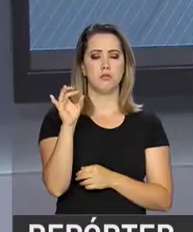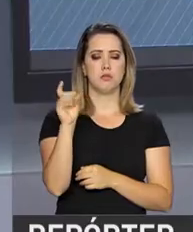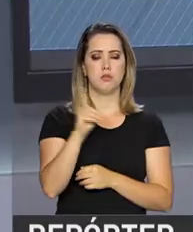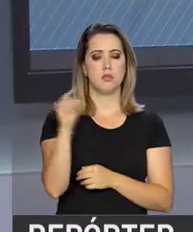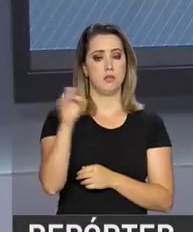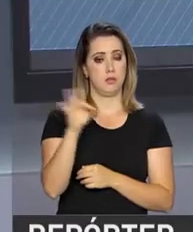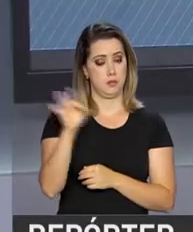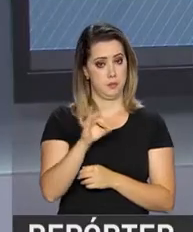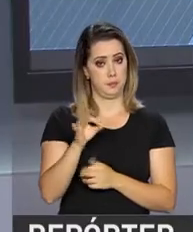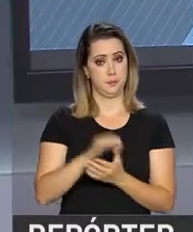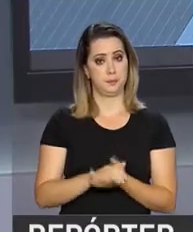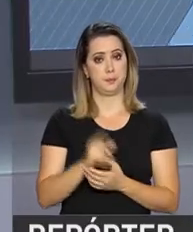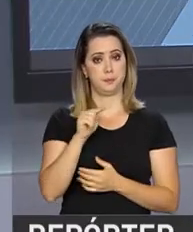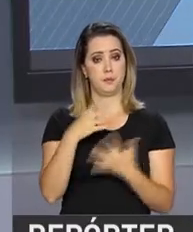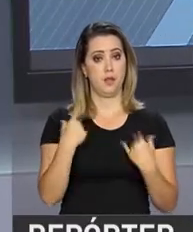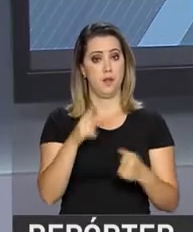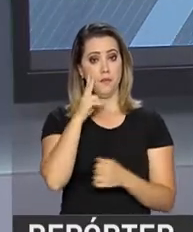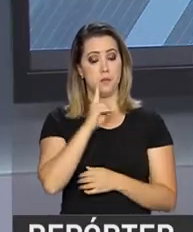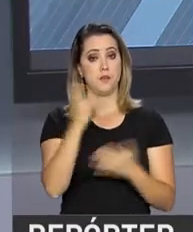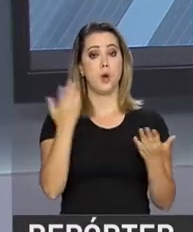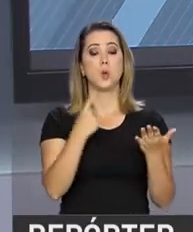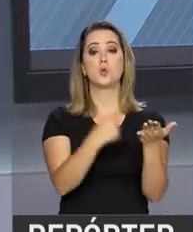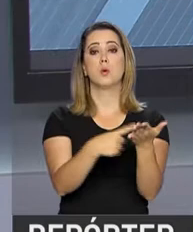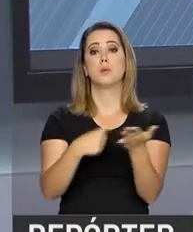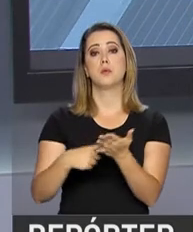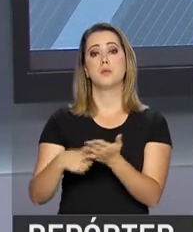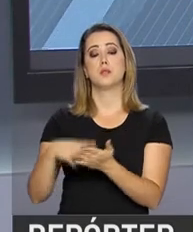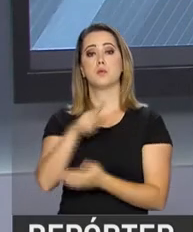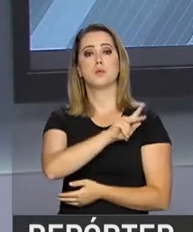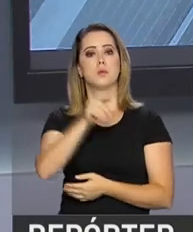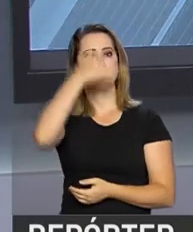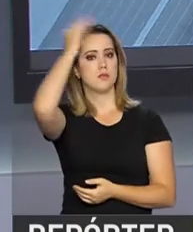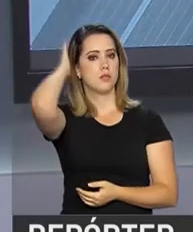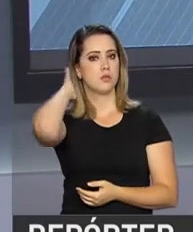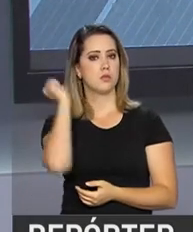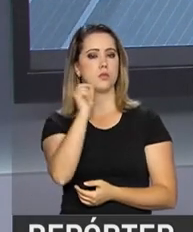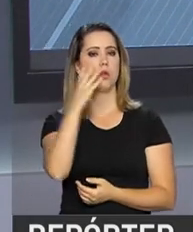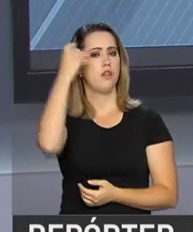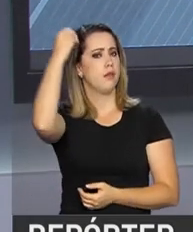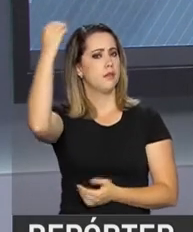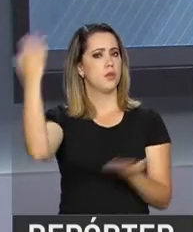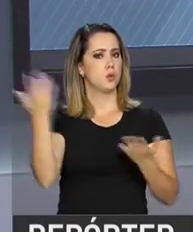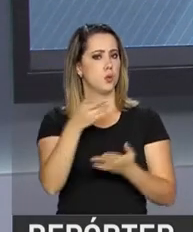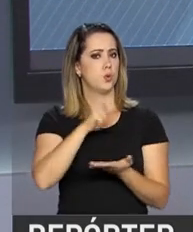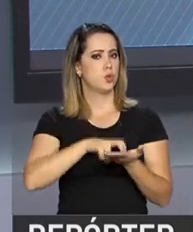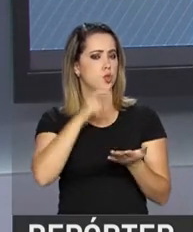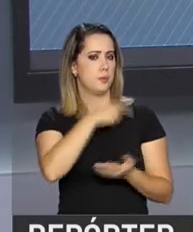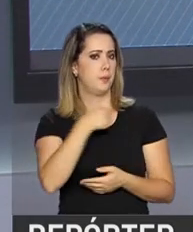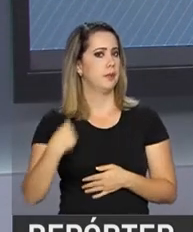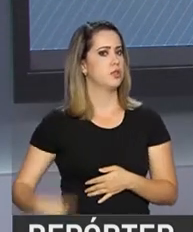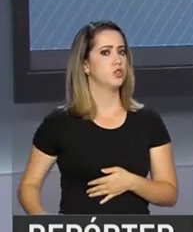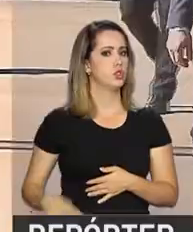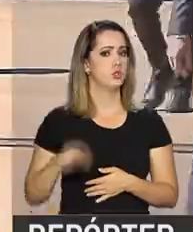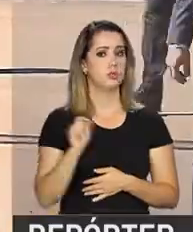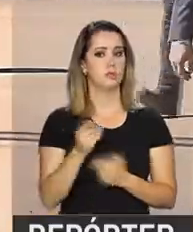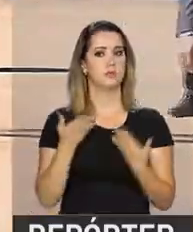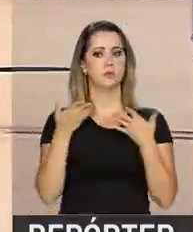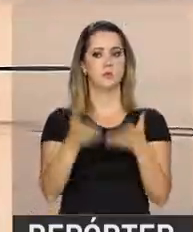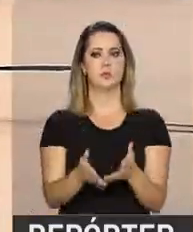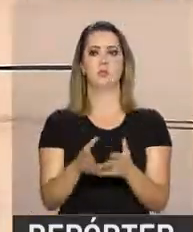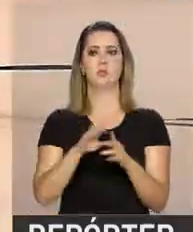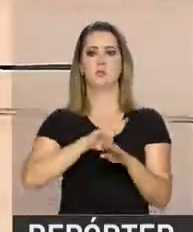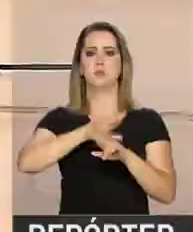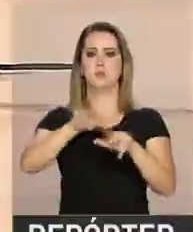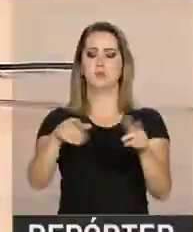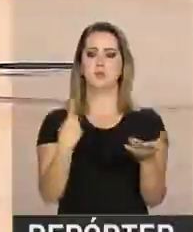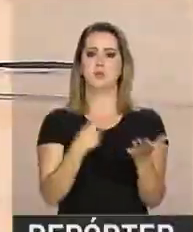e agora vamos para a agenda do presidente michel temer que embarcou na manhã de hoje para a china onde participa de uma série